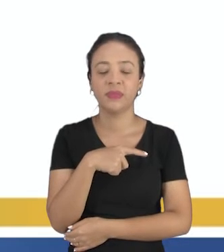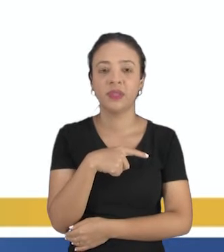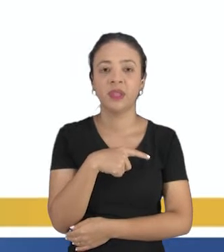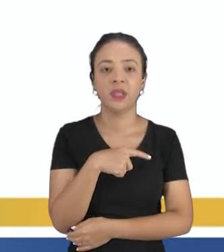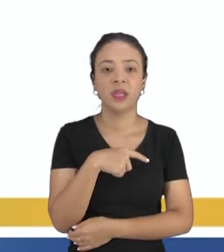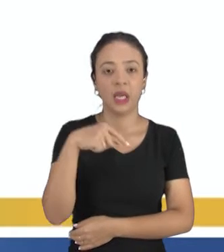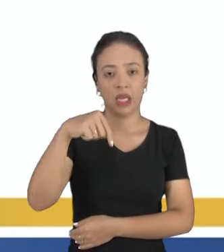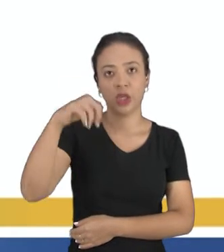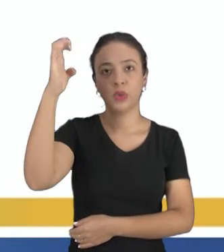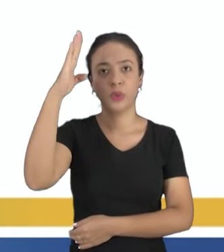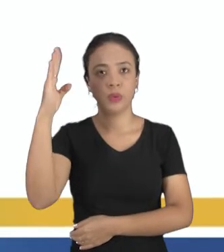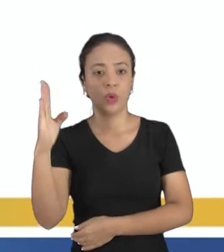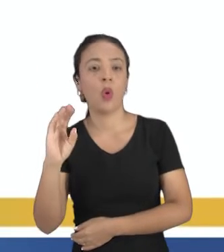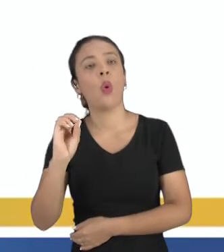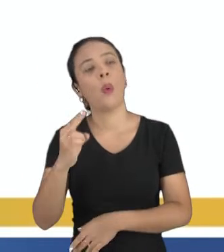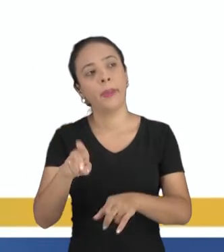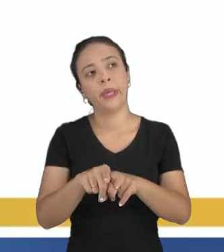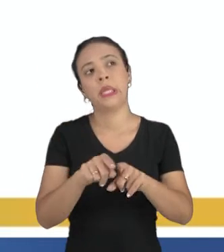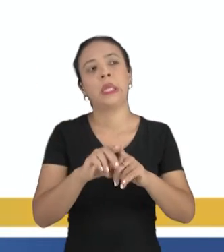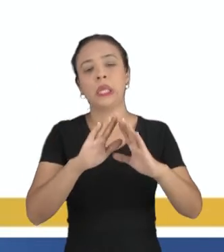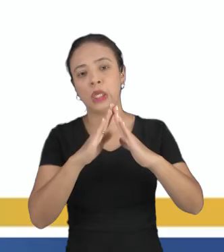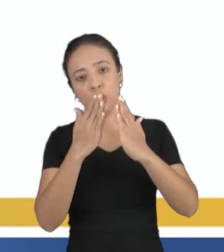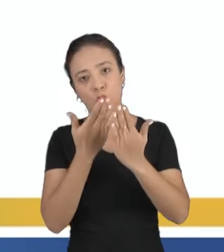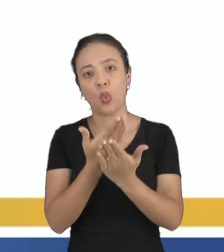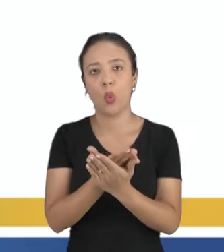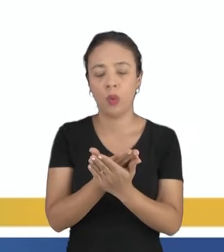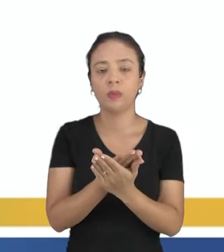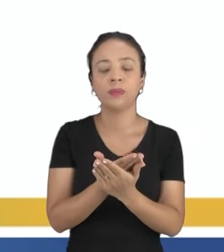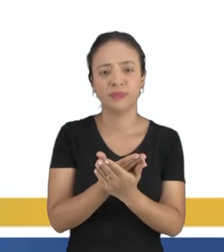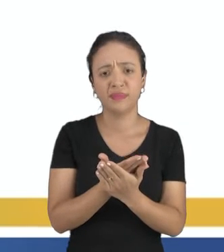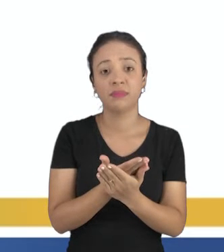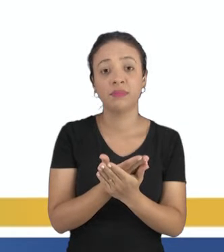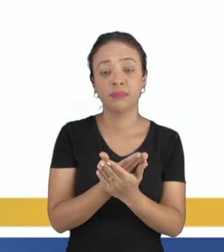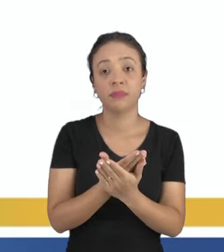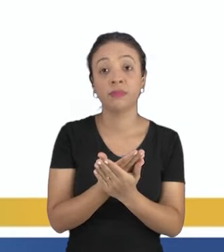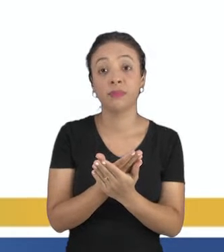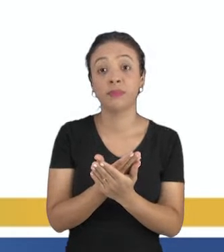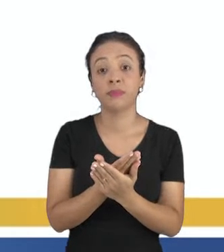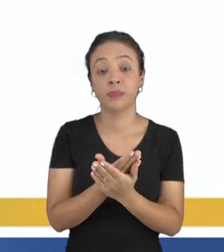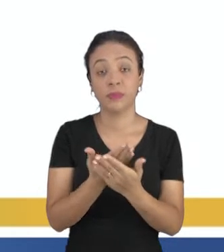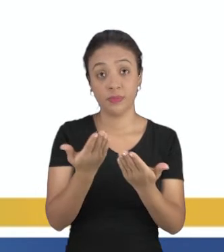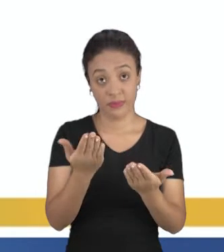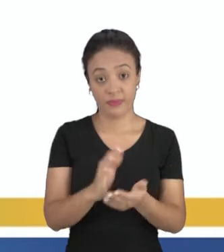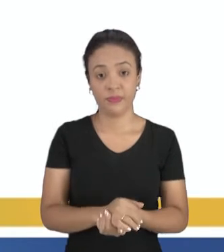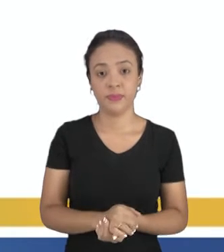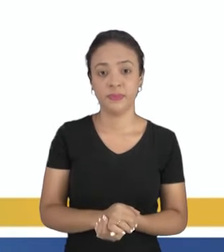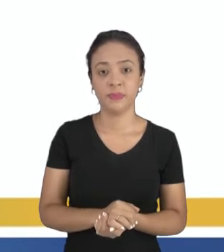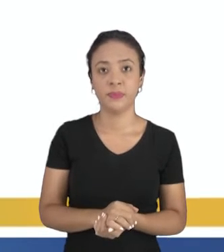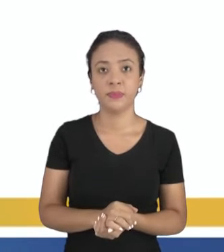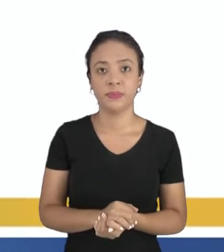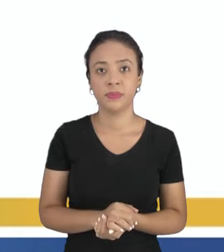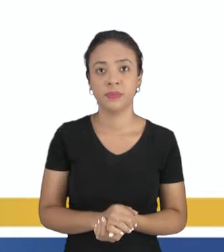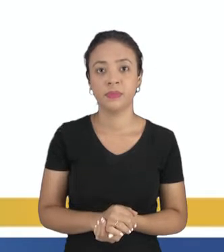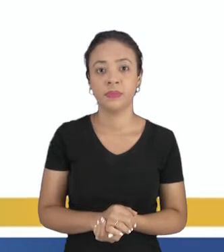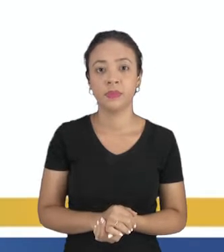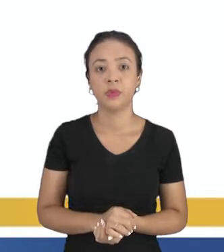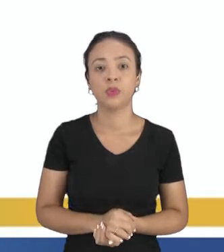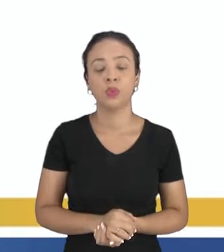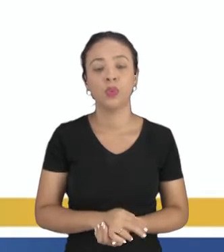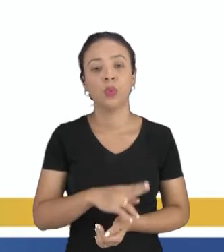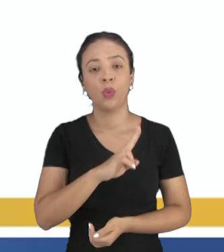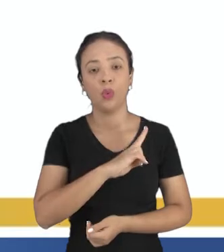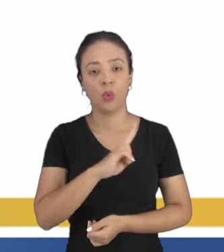brasileiro ou nas escolas, como é as nossas repartições, é o